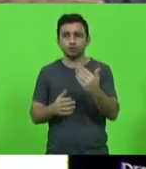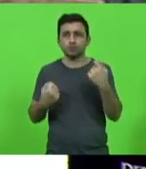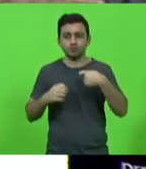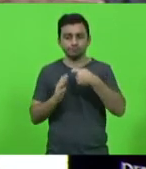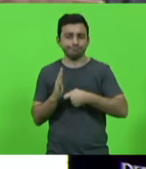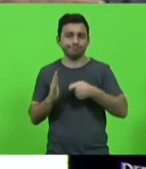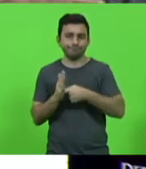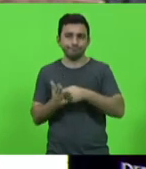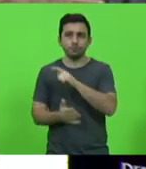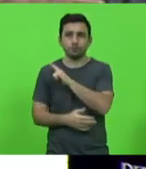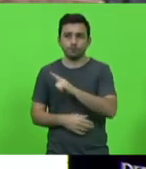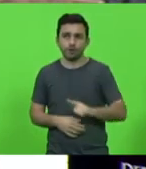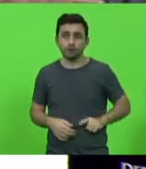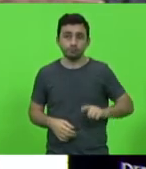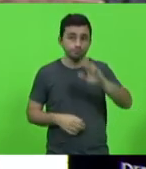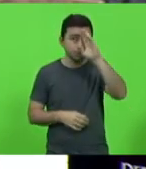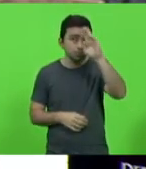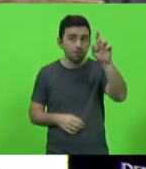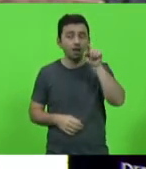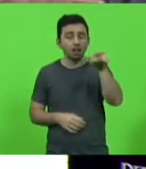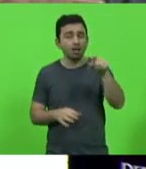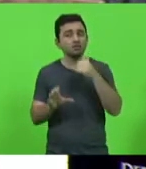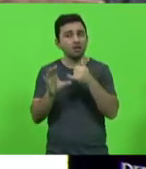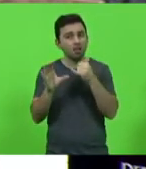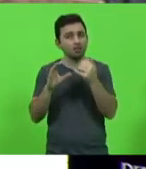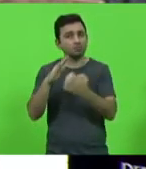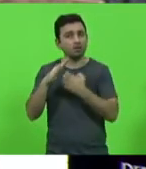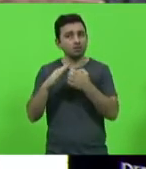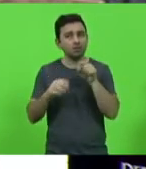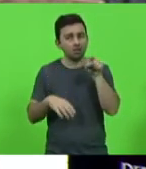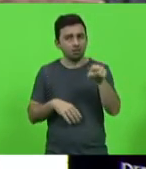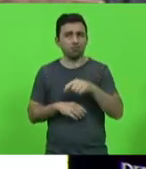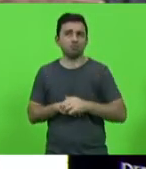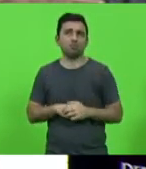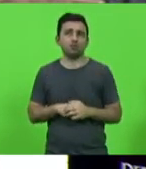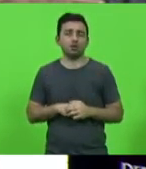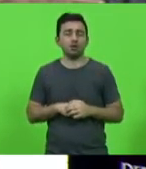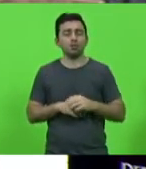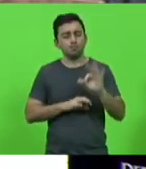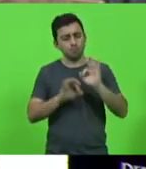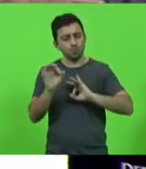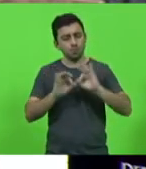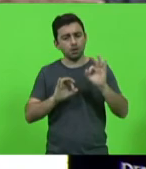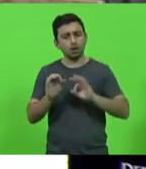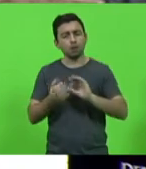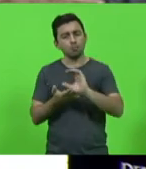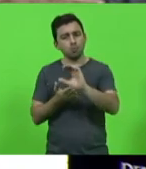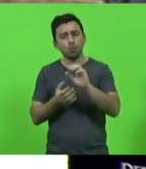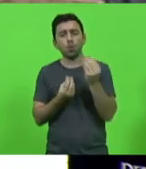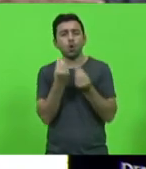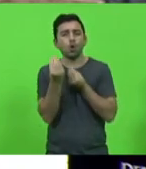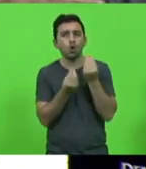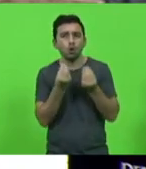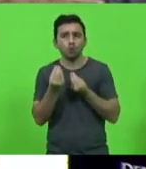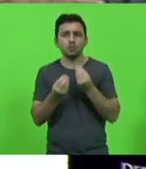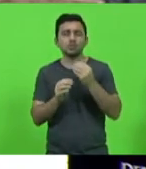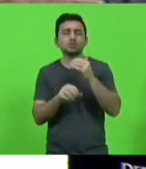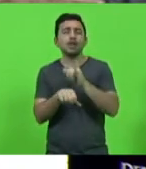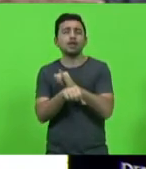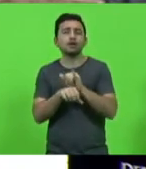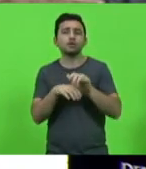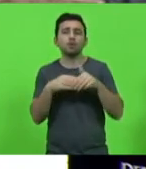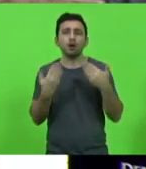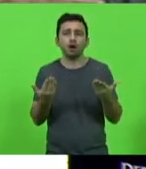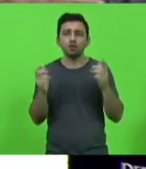mas principalmente da Celesc, para que ela pelo menos nos traga aqui, né, o plano de investimentos que, segundo eles, está sendo feito para que a gente possa dar